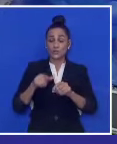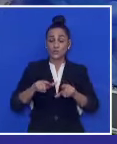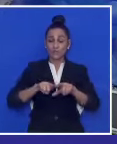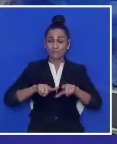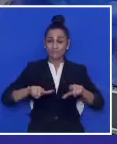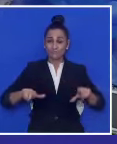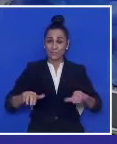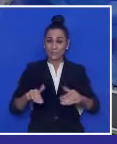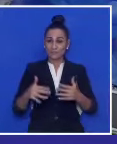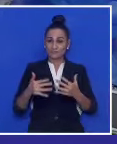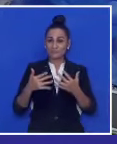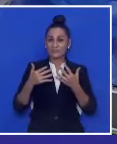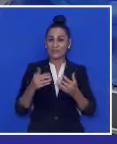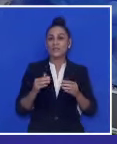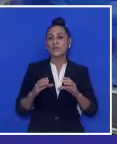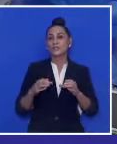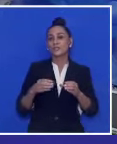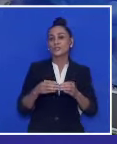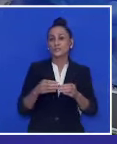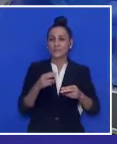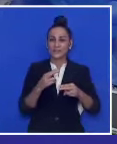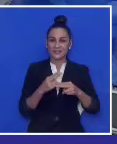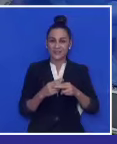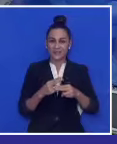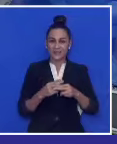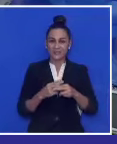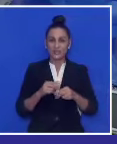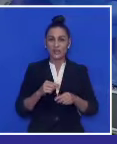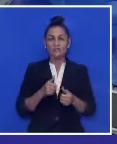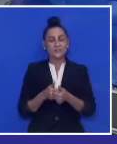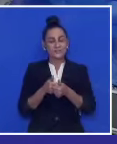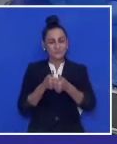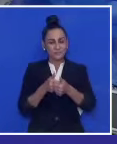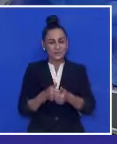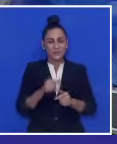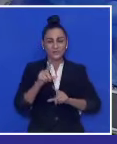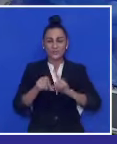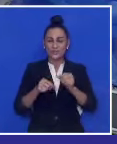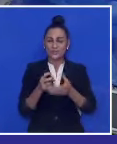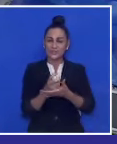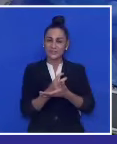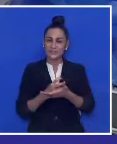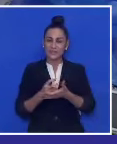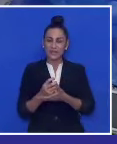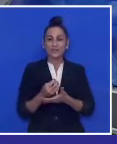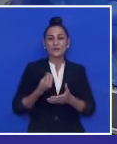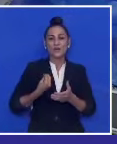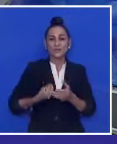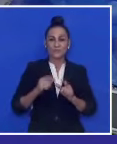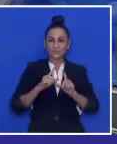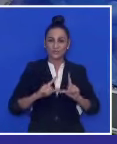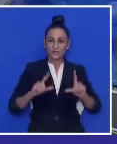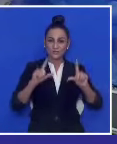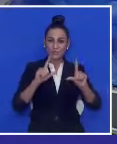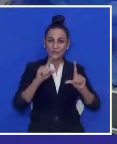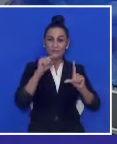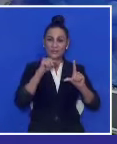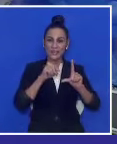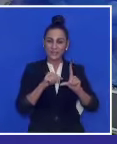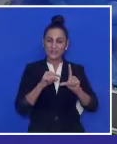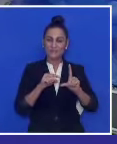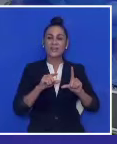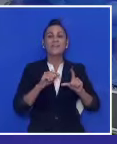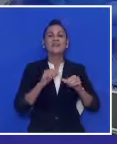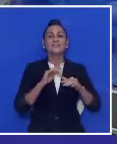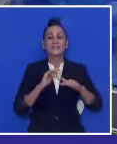sem a presença de plateia aqui no espaço Loterias Caixa. Você acompanha o sorteio da Quina com transmissão ao vivo pela Rede TV e